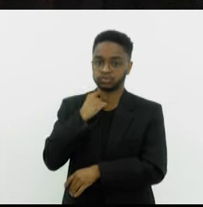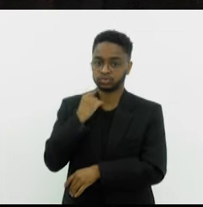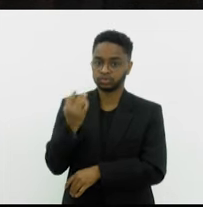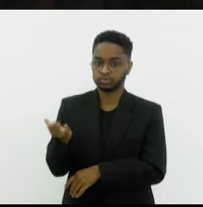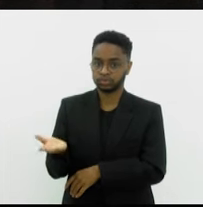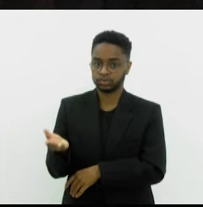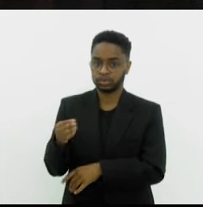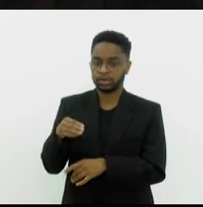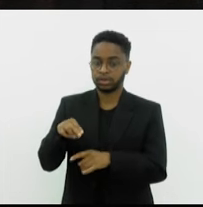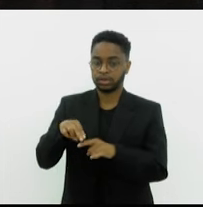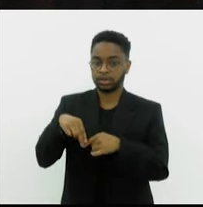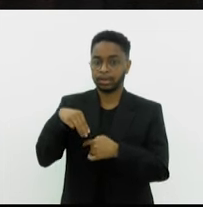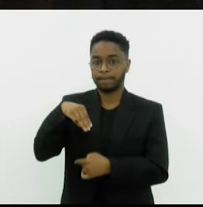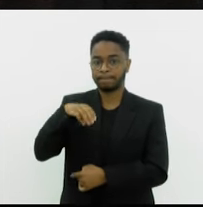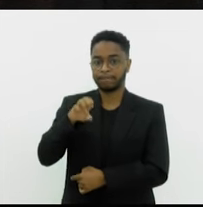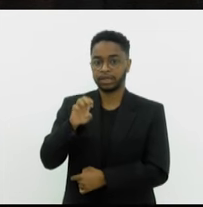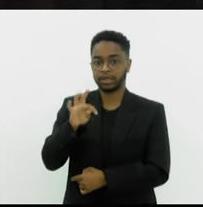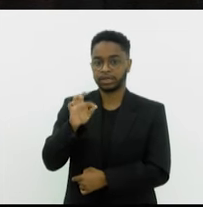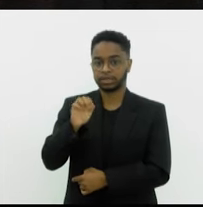metanol,